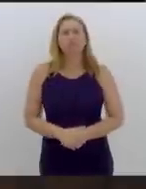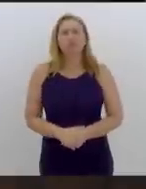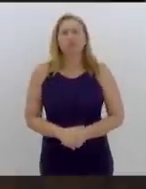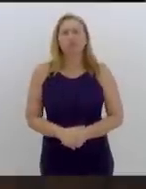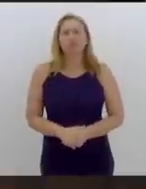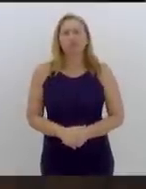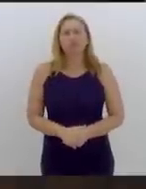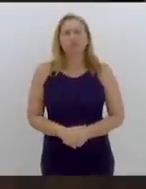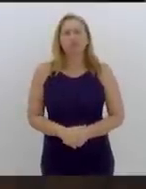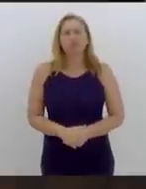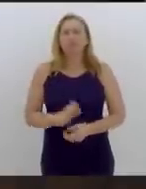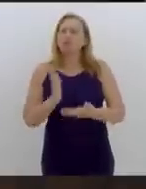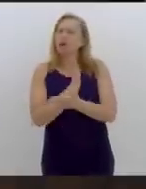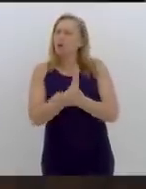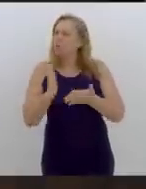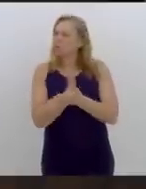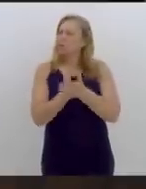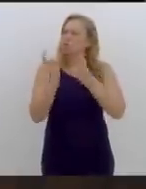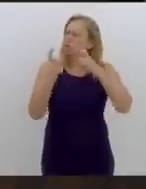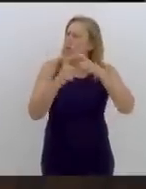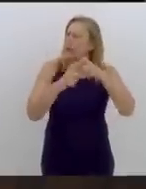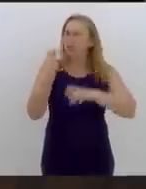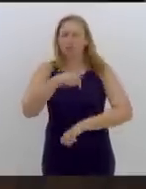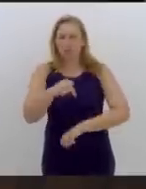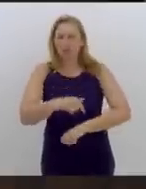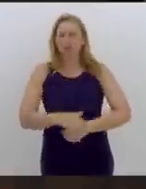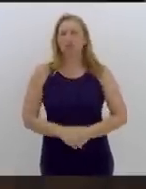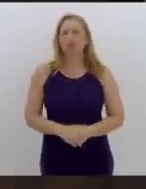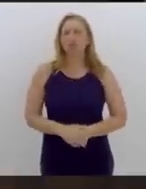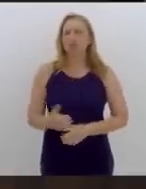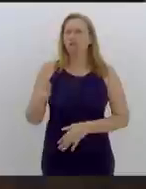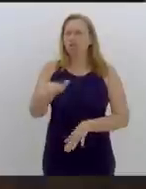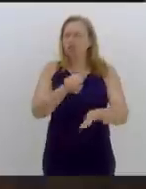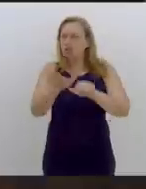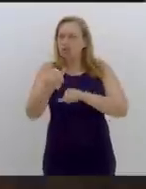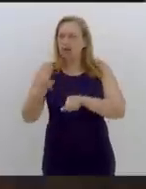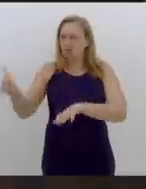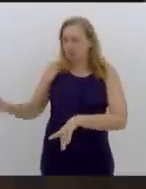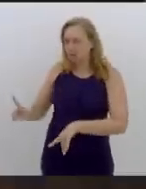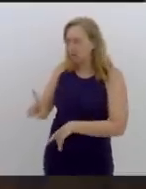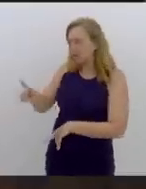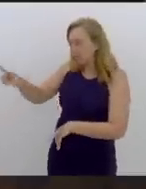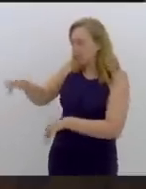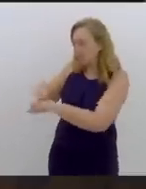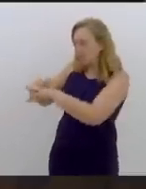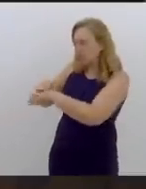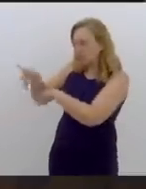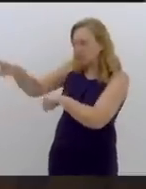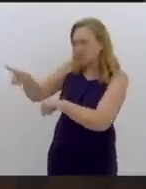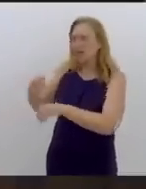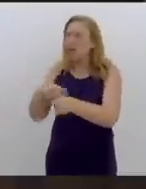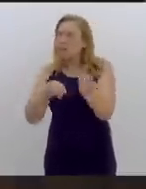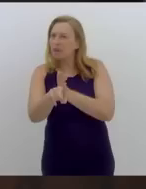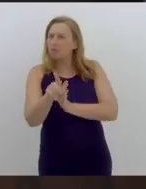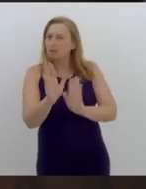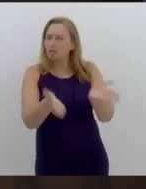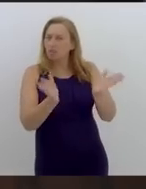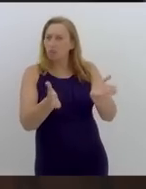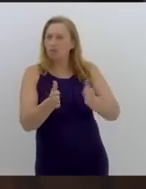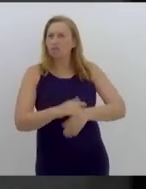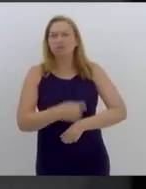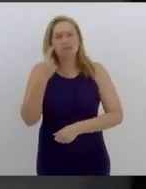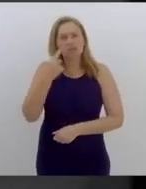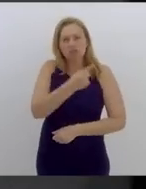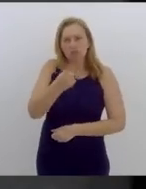tinham alguns médicos aqui que chamaram vocês ali fora e conversar com vocês pergunta que eu faço a vocês vocês